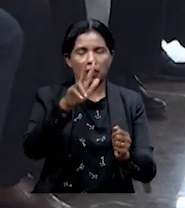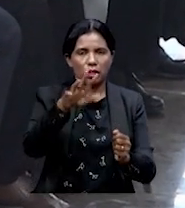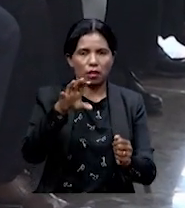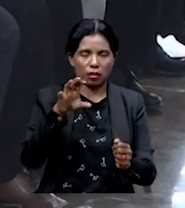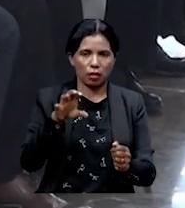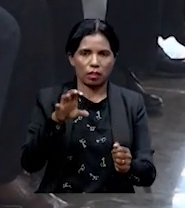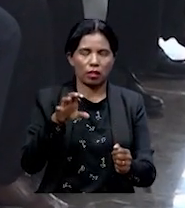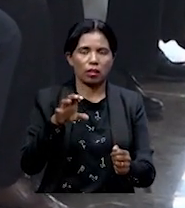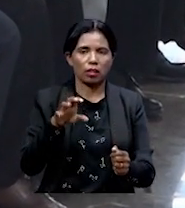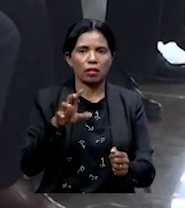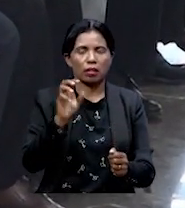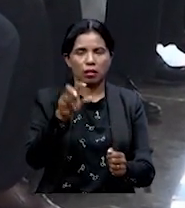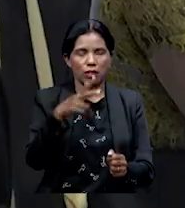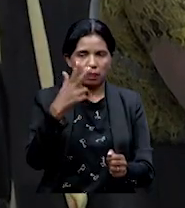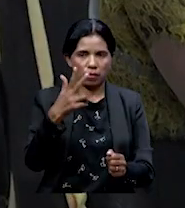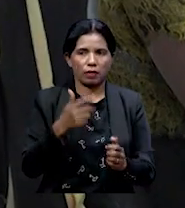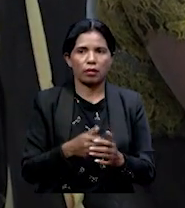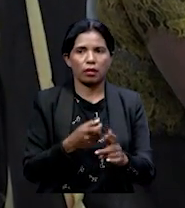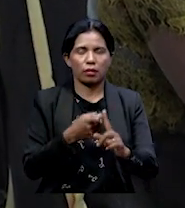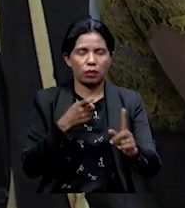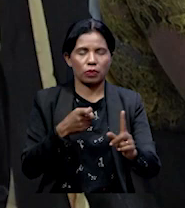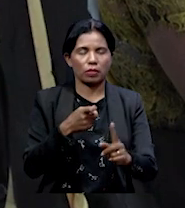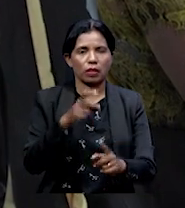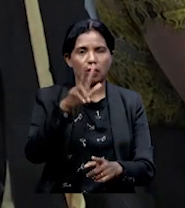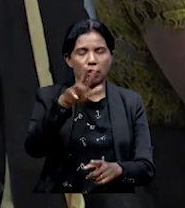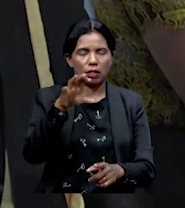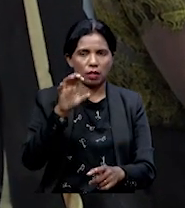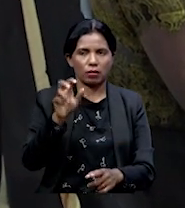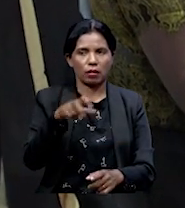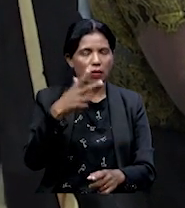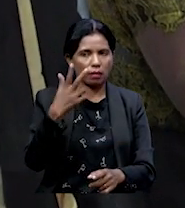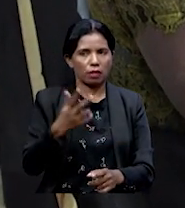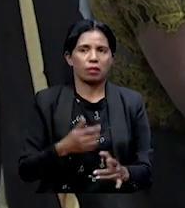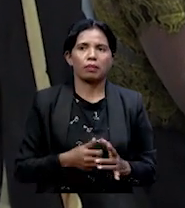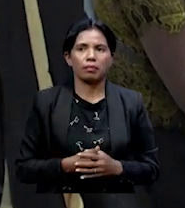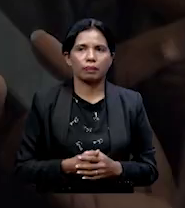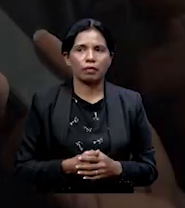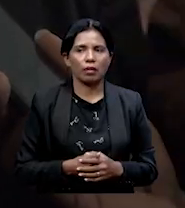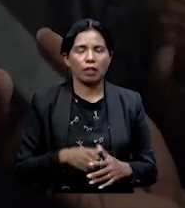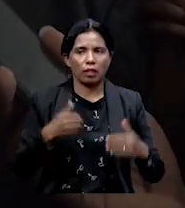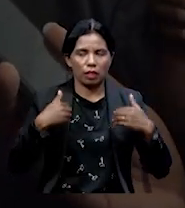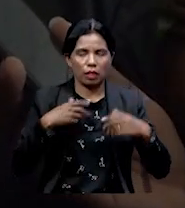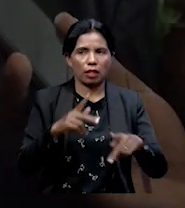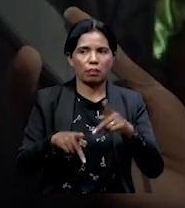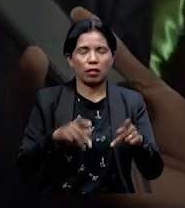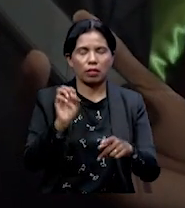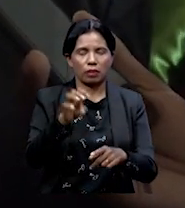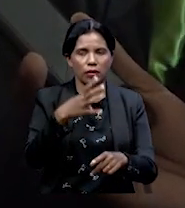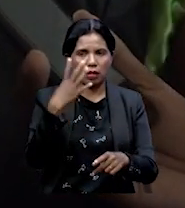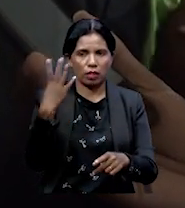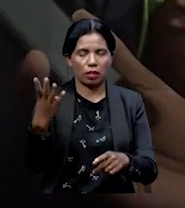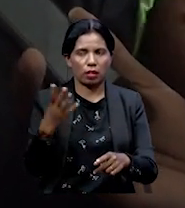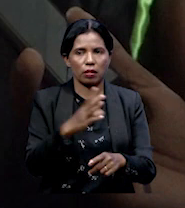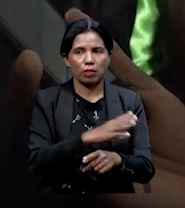atus tolu sanul resin tolu kusi atus tolu sanul resin tolu ne iha emana in sanul resin hat nebe ma kusi nivel